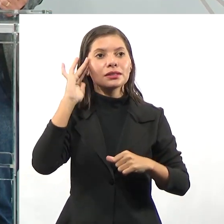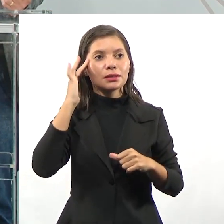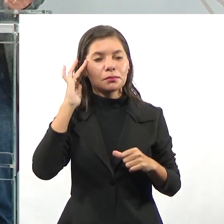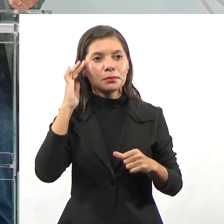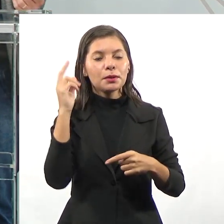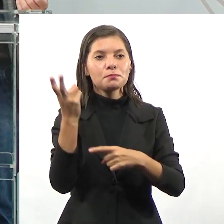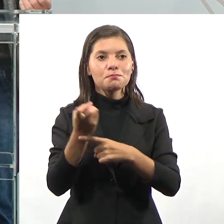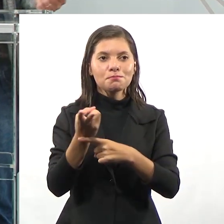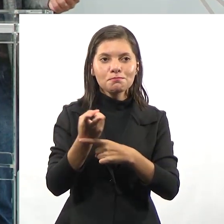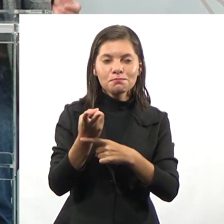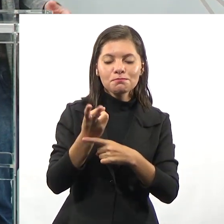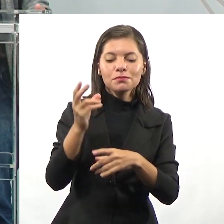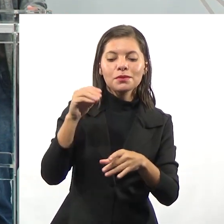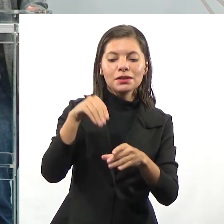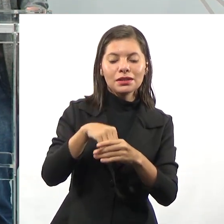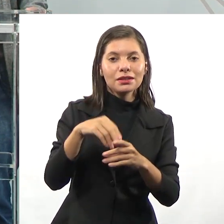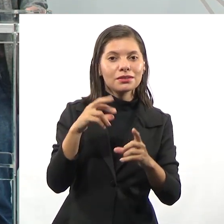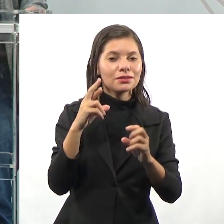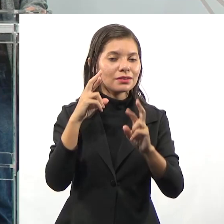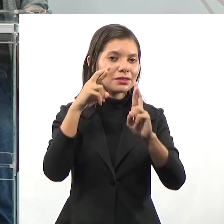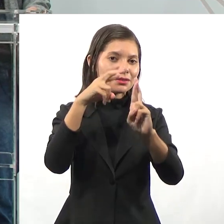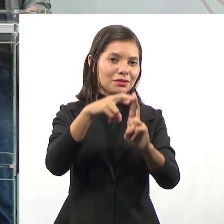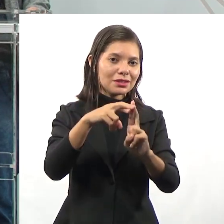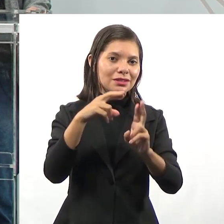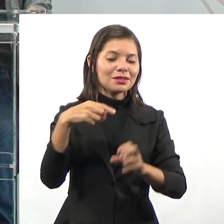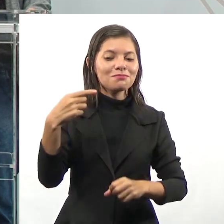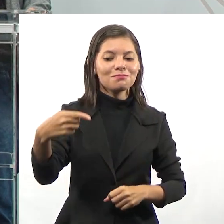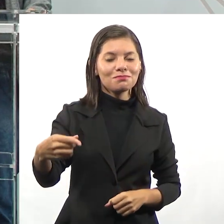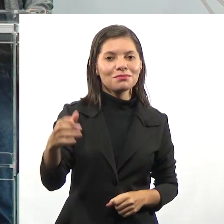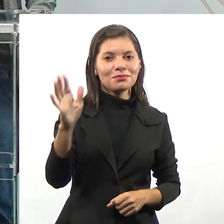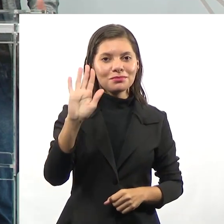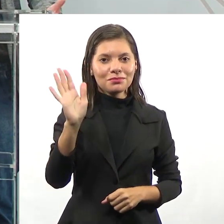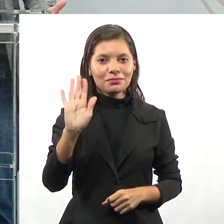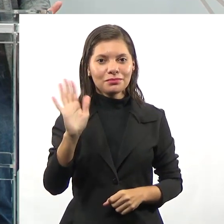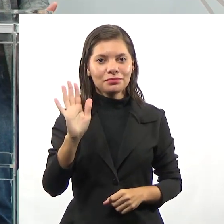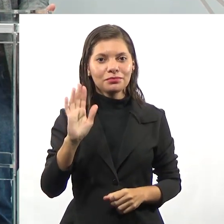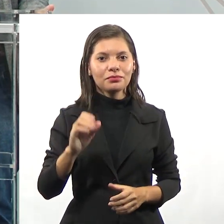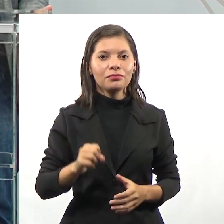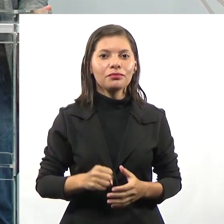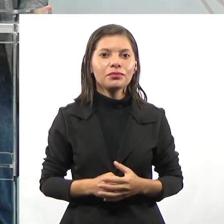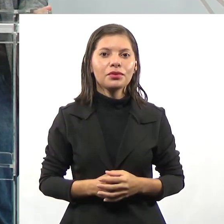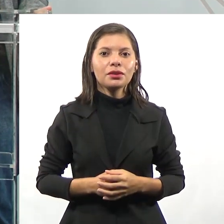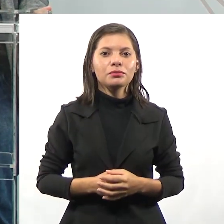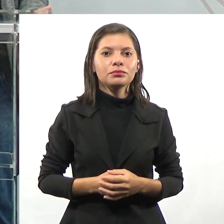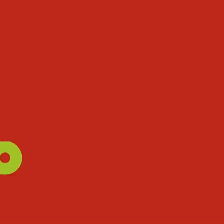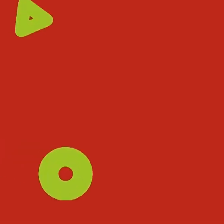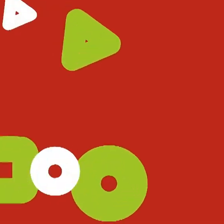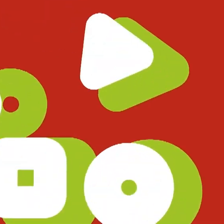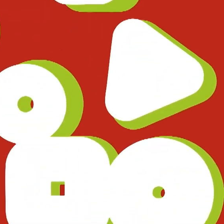precisa saber fazer busca dentro do Google, ok? Ficam as referências e até a próxima aula.